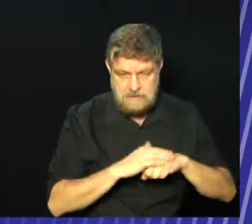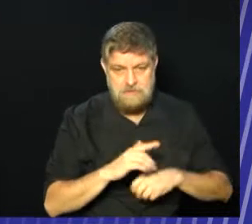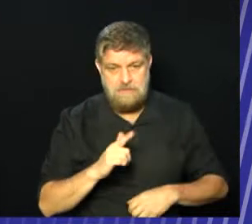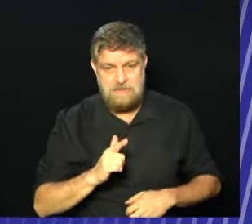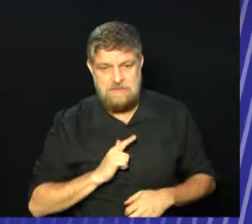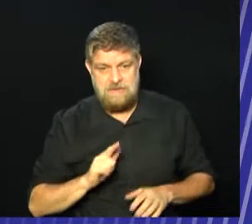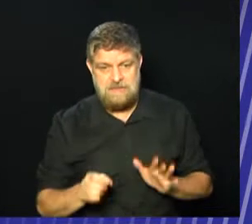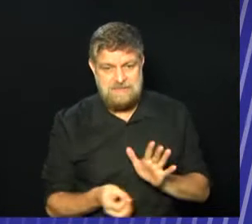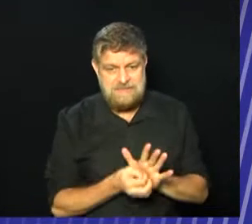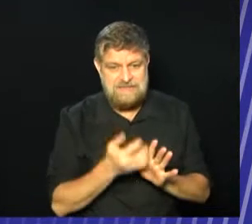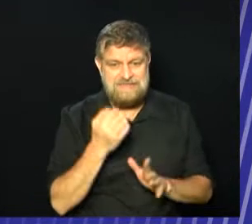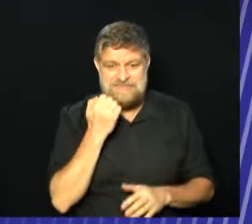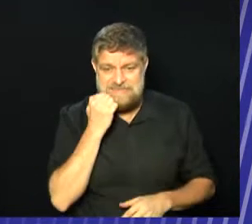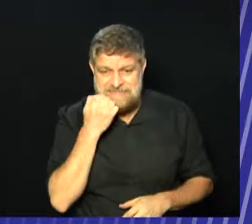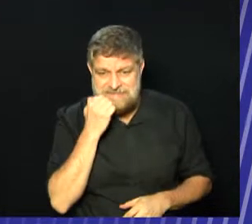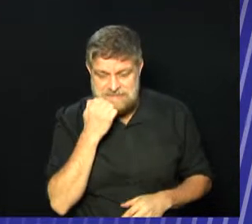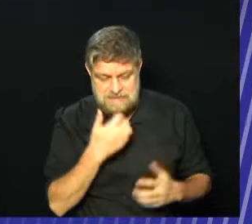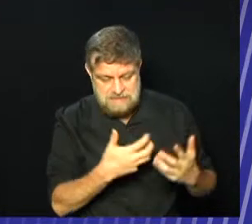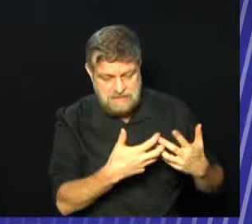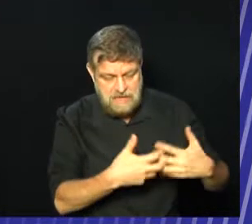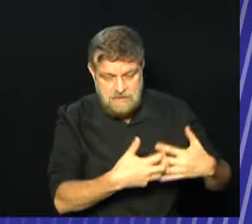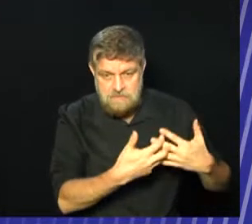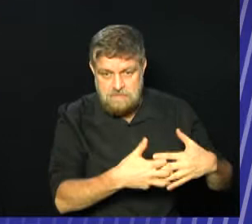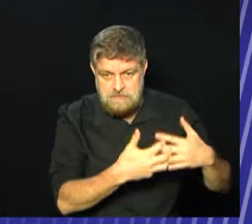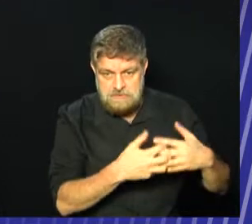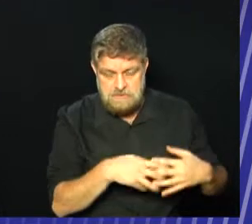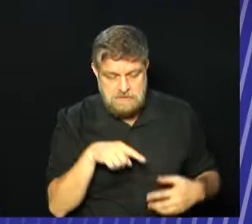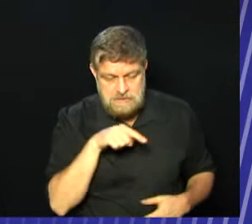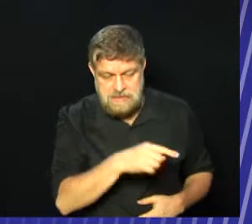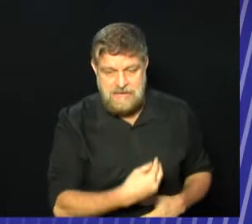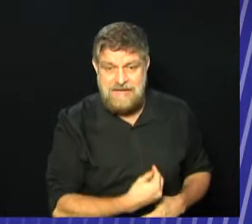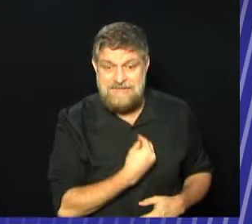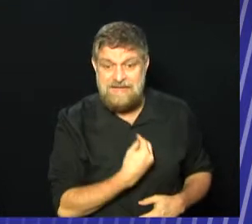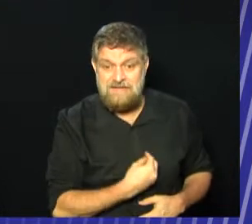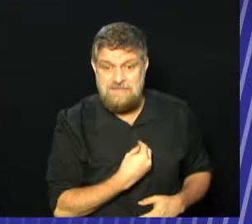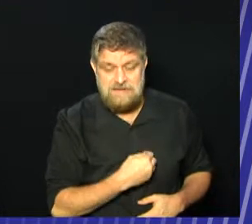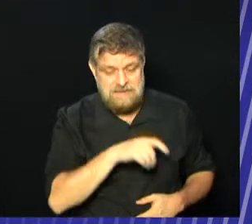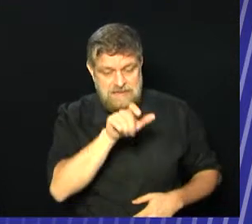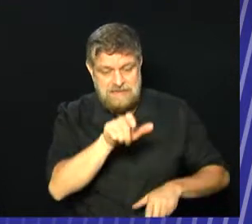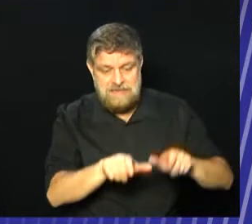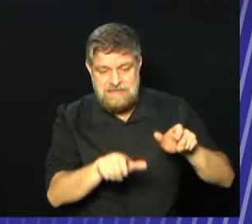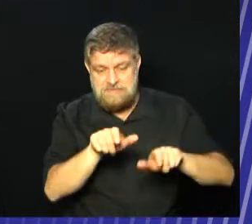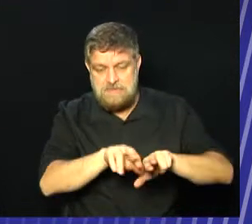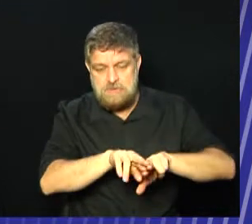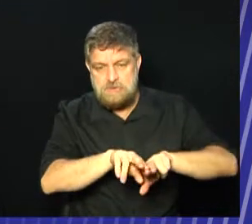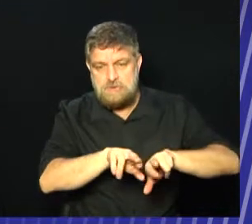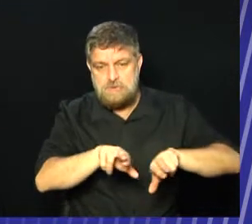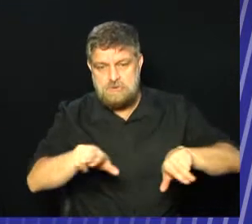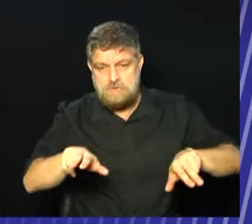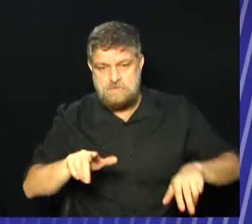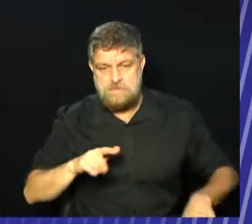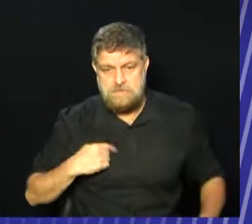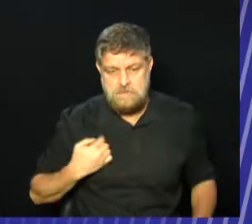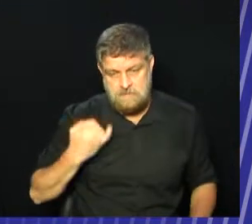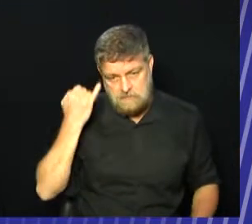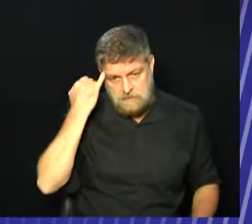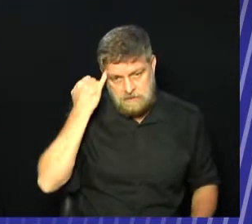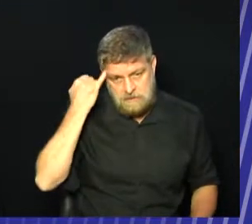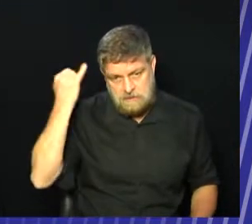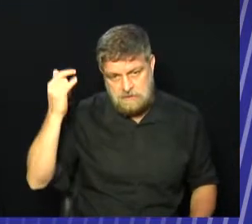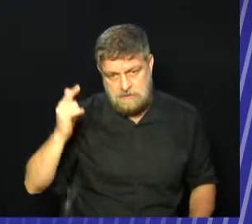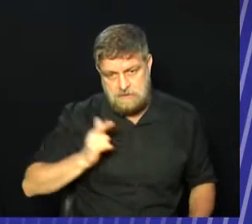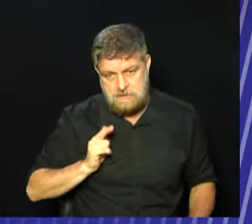muita ciência aplicada no bem-estar de cada pessoa. E a nossa ideia, ampliando, saindo do